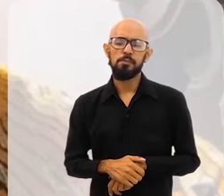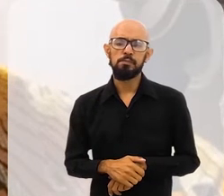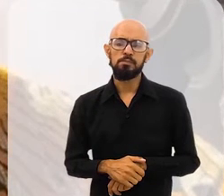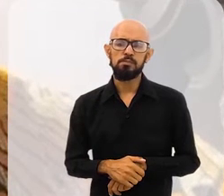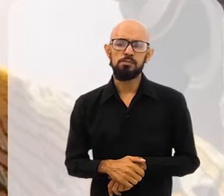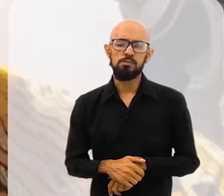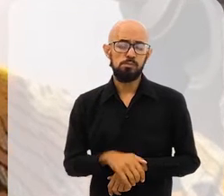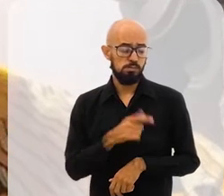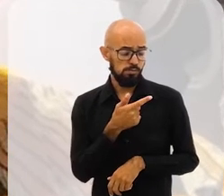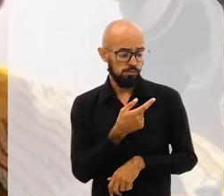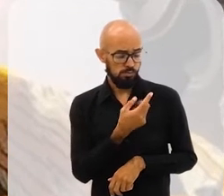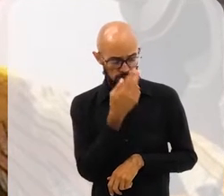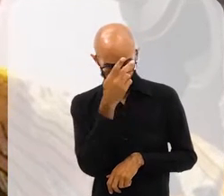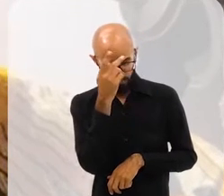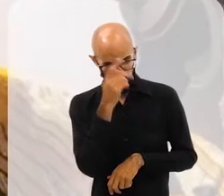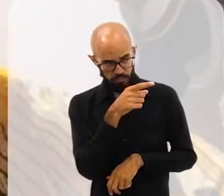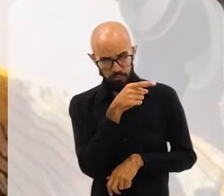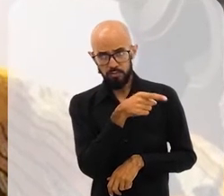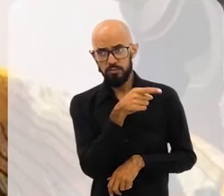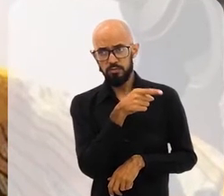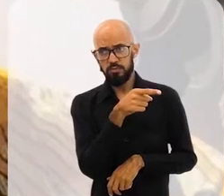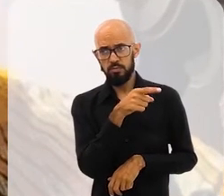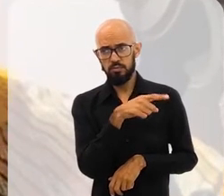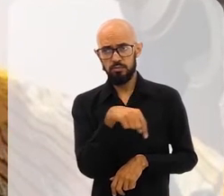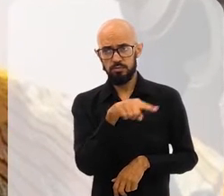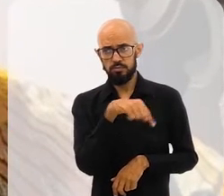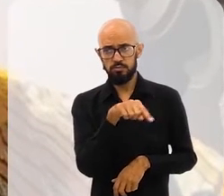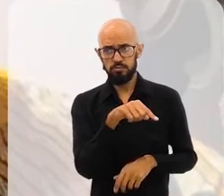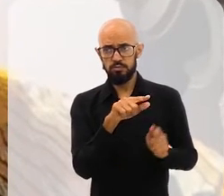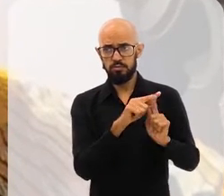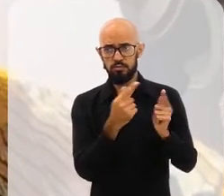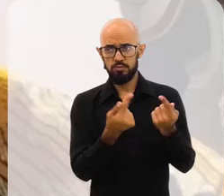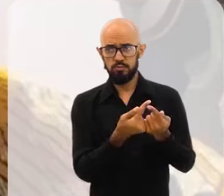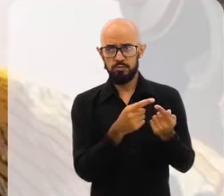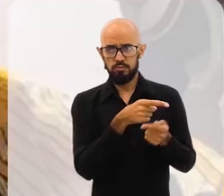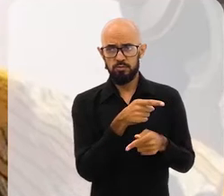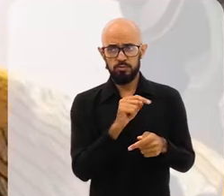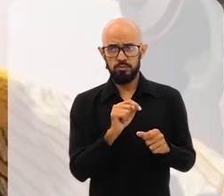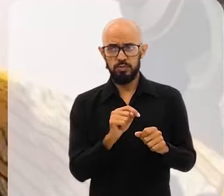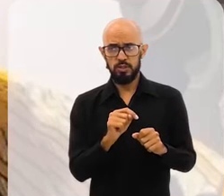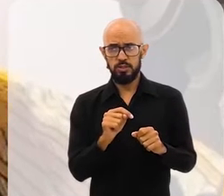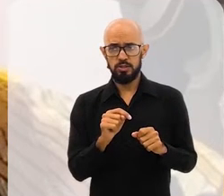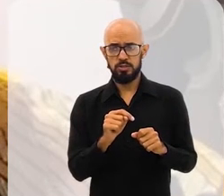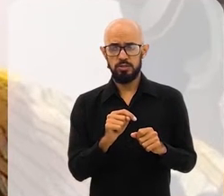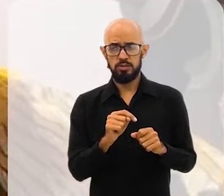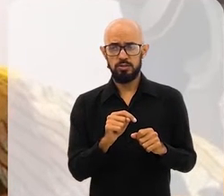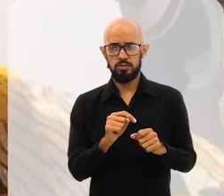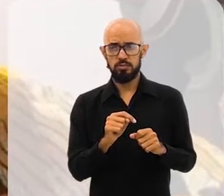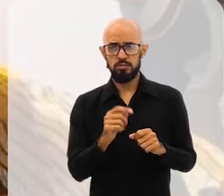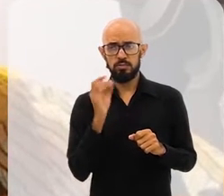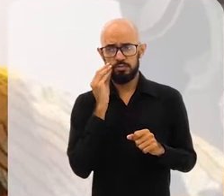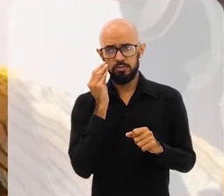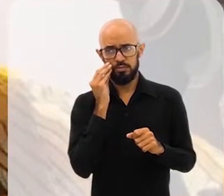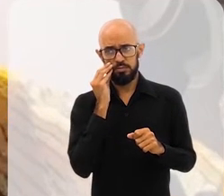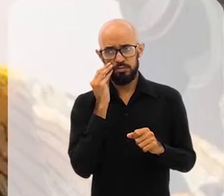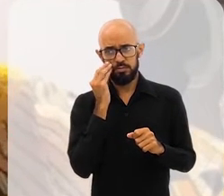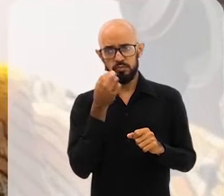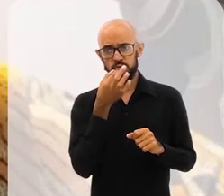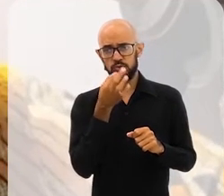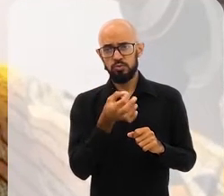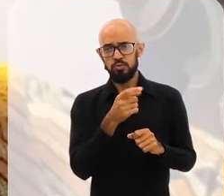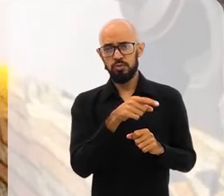e alguém nesses nessas minhas aventuras é